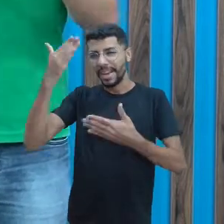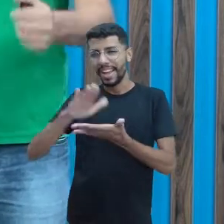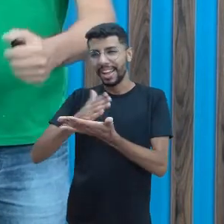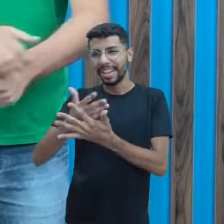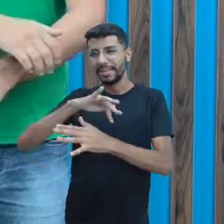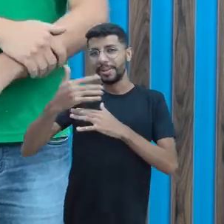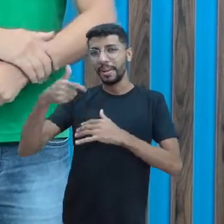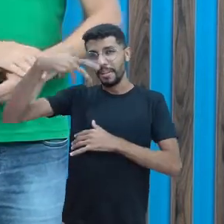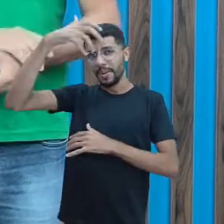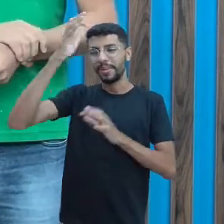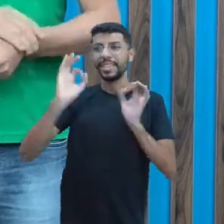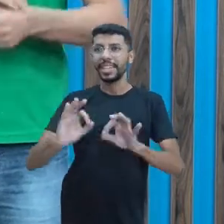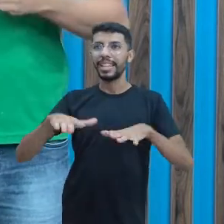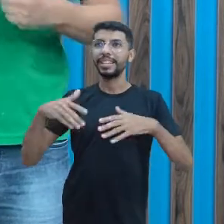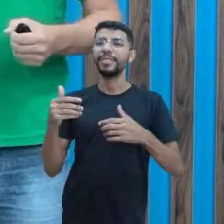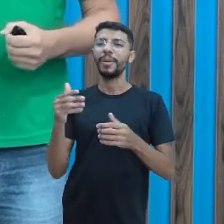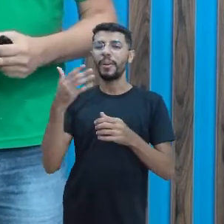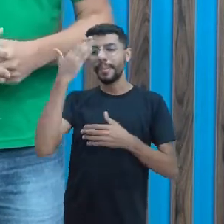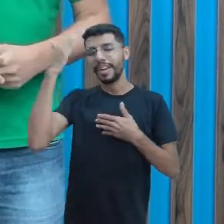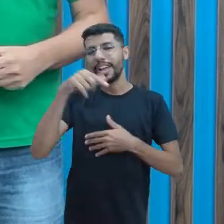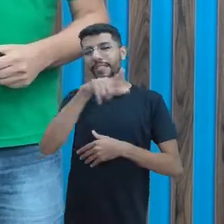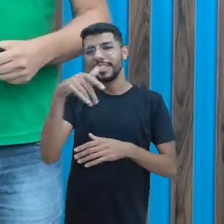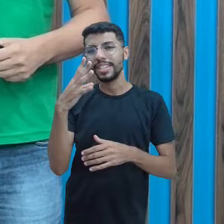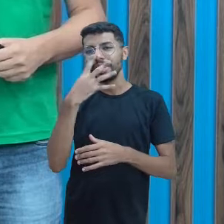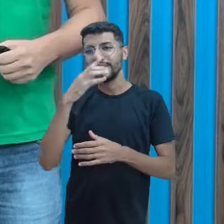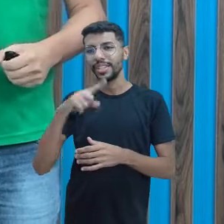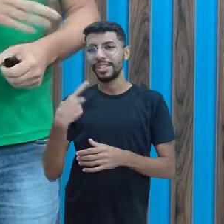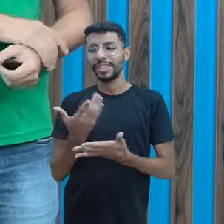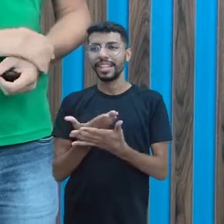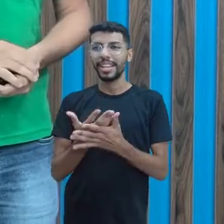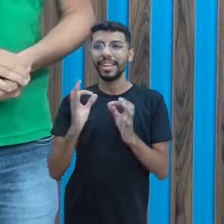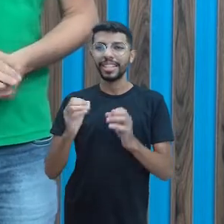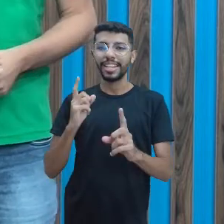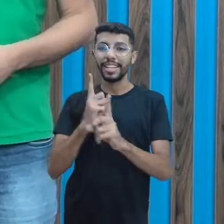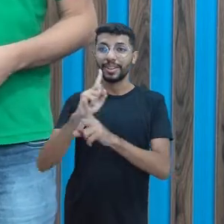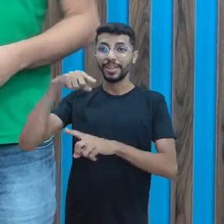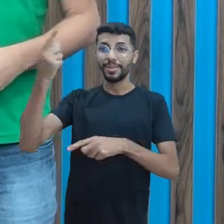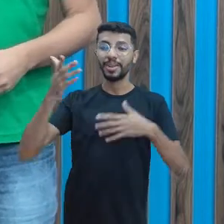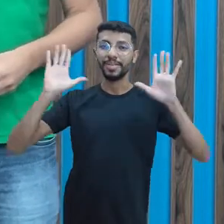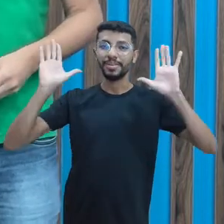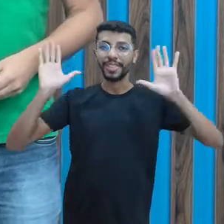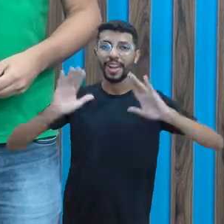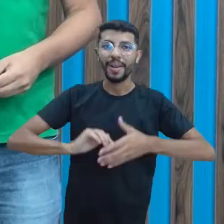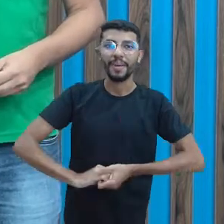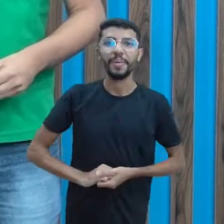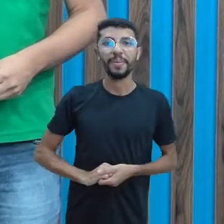Gente, obrigado por vocês que estiveram até aqui acompanhando nossas aulas. Obrigado e até a próxima. Tchauzinho.